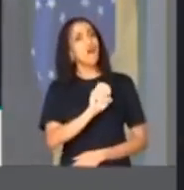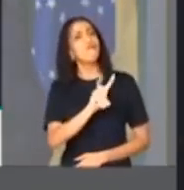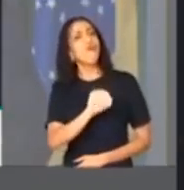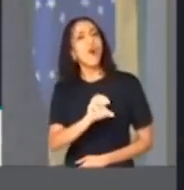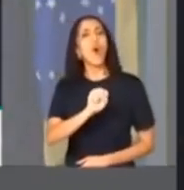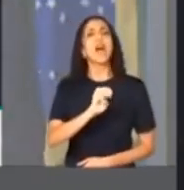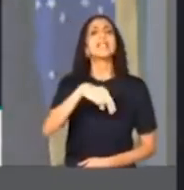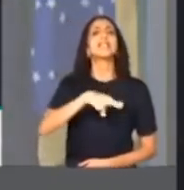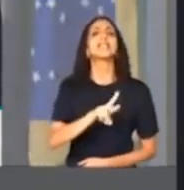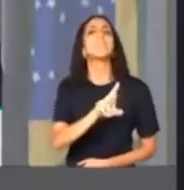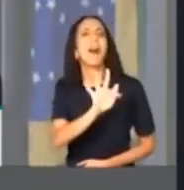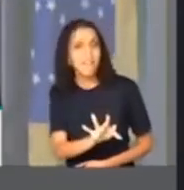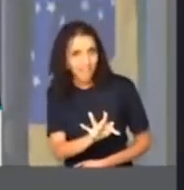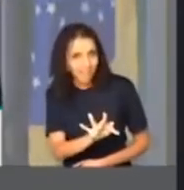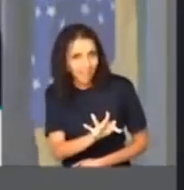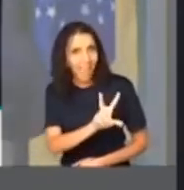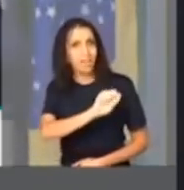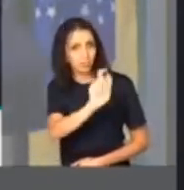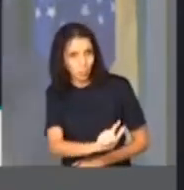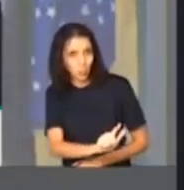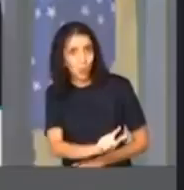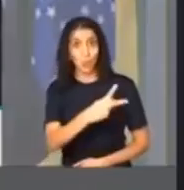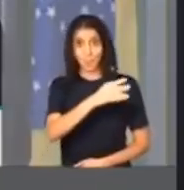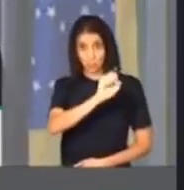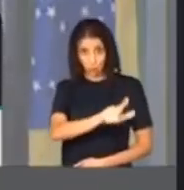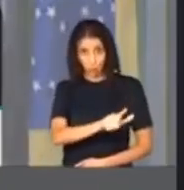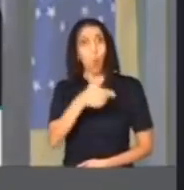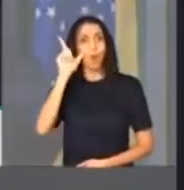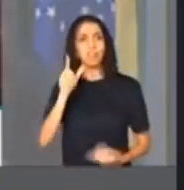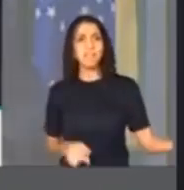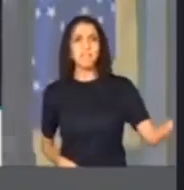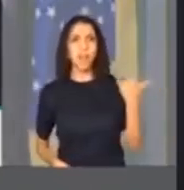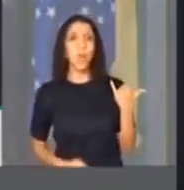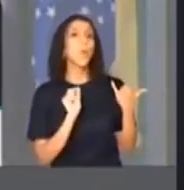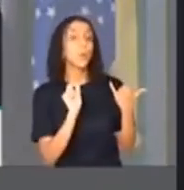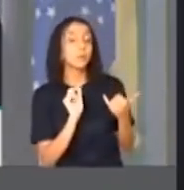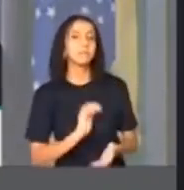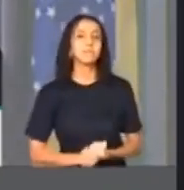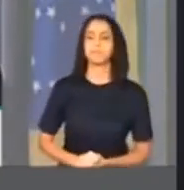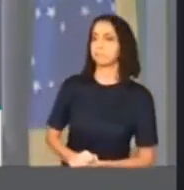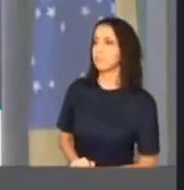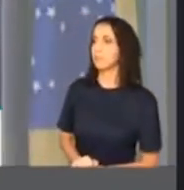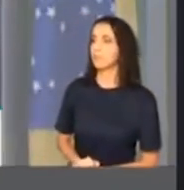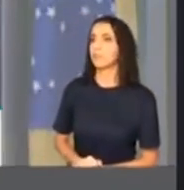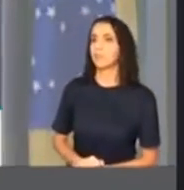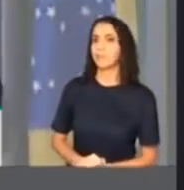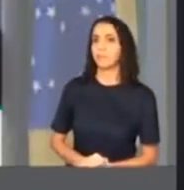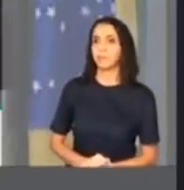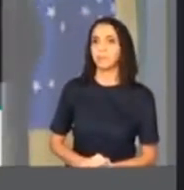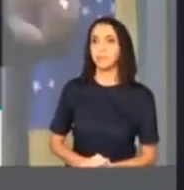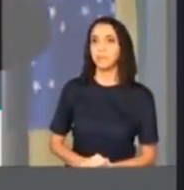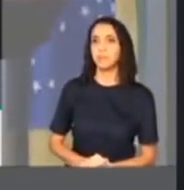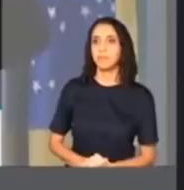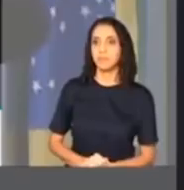o vovô Smurf da política, do PSOL, ontem vira para mim e fala assim: Sargento Faú,